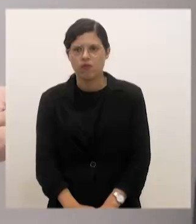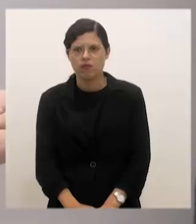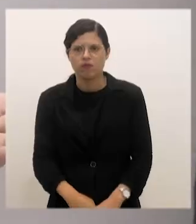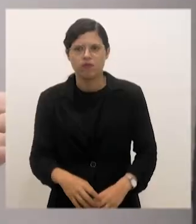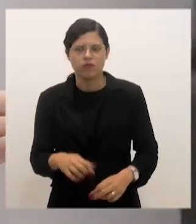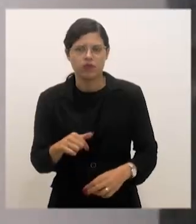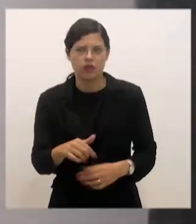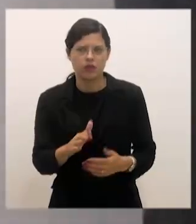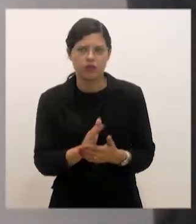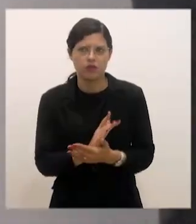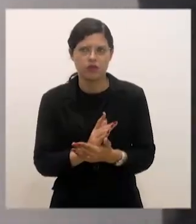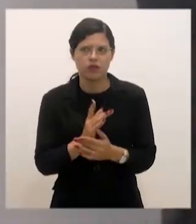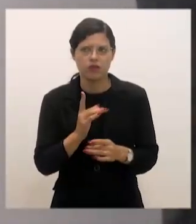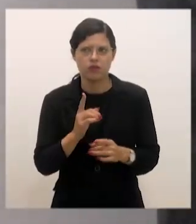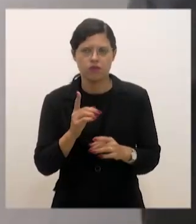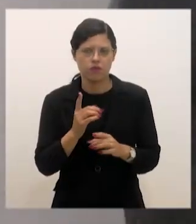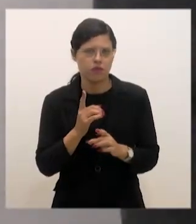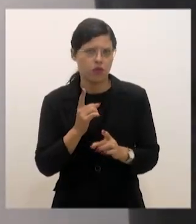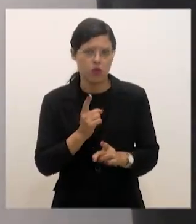tempo.